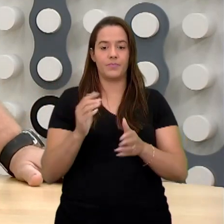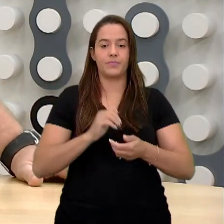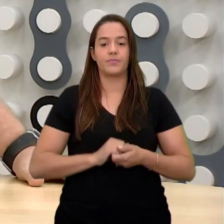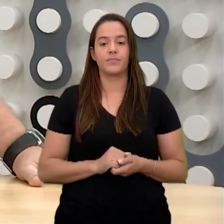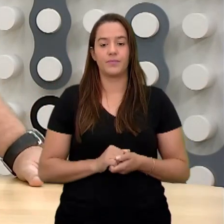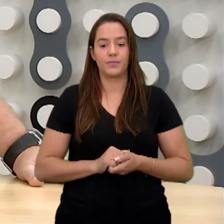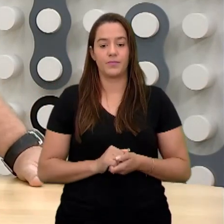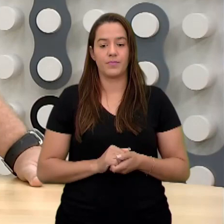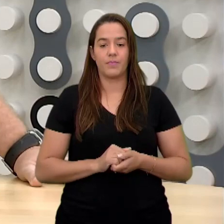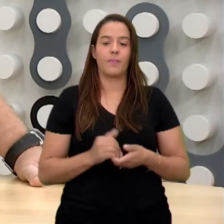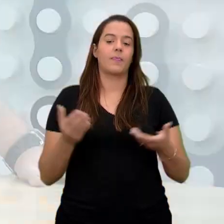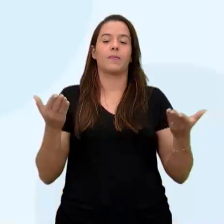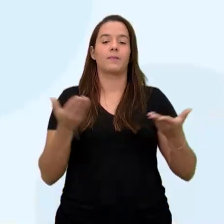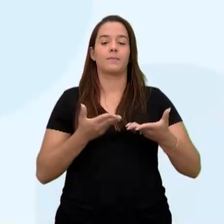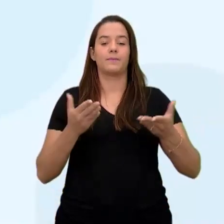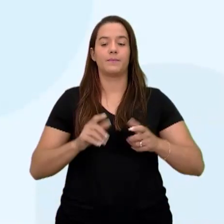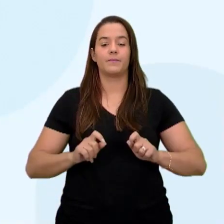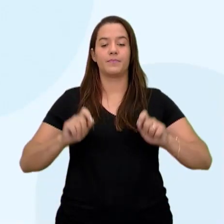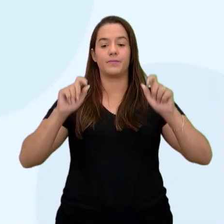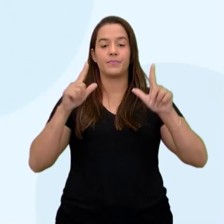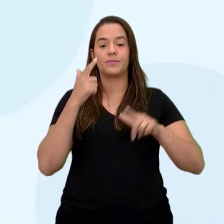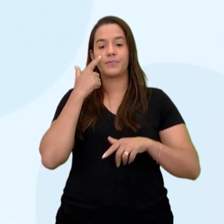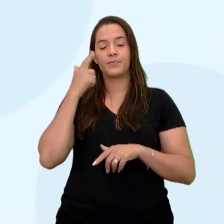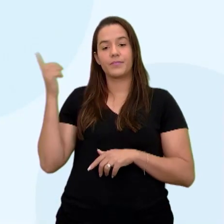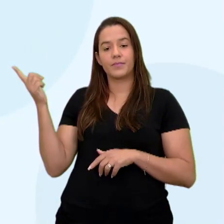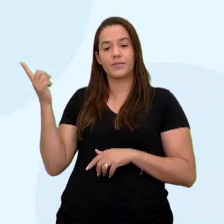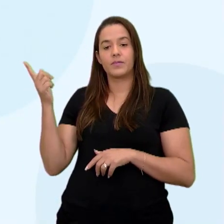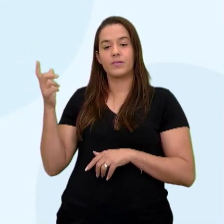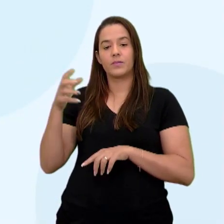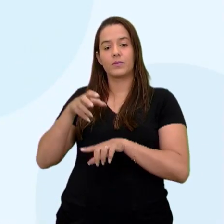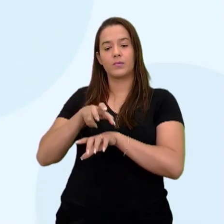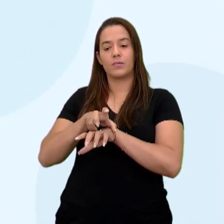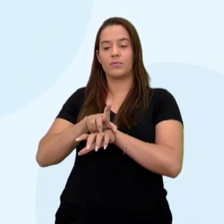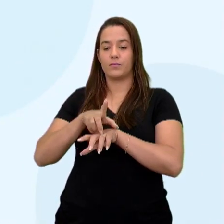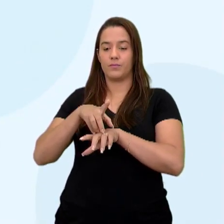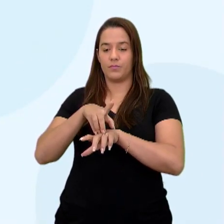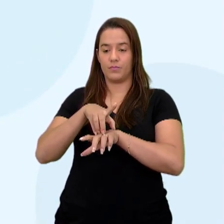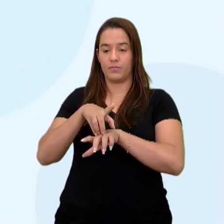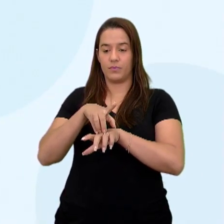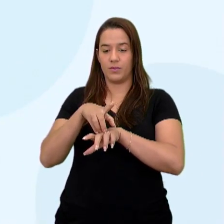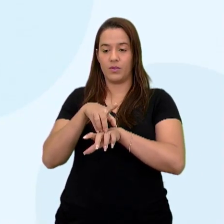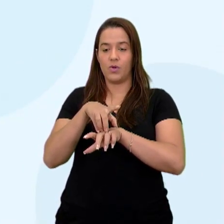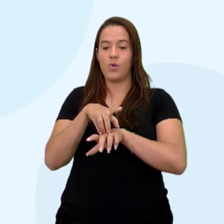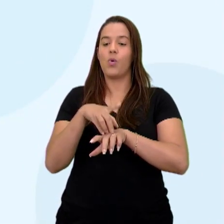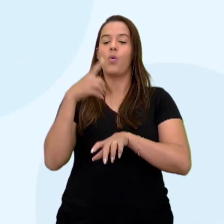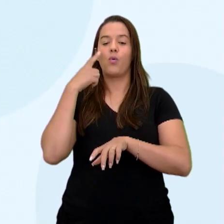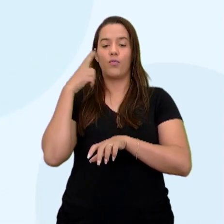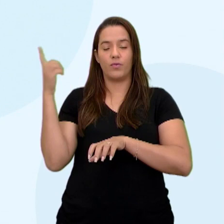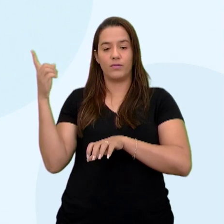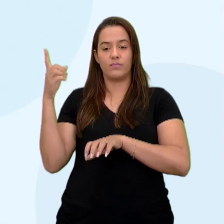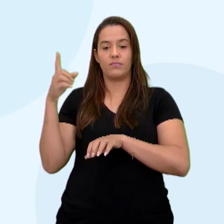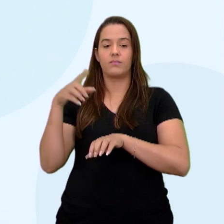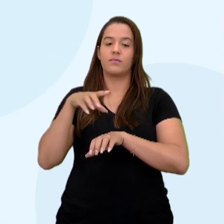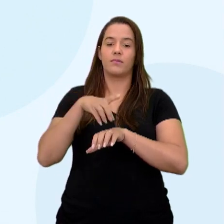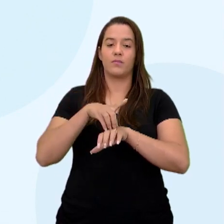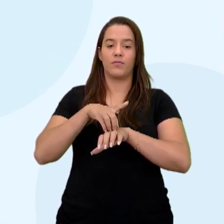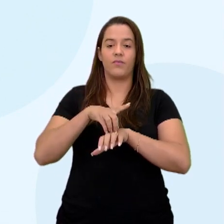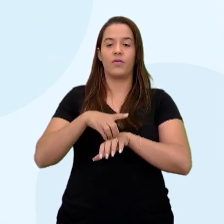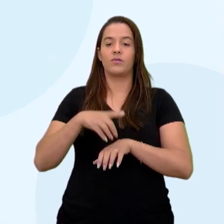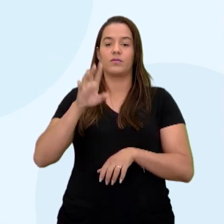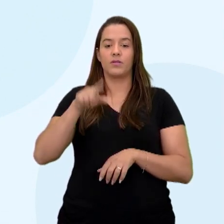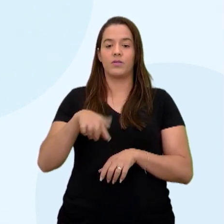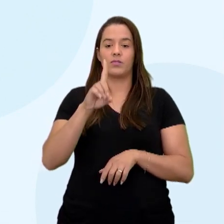um exemplo aí, né, de uma imagem aí do Mesozoico, né, um fóssil aí do Diplodoco, que